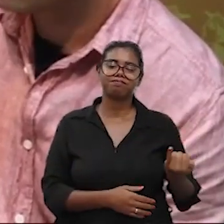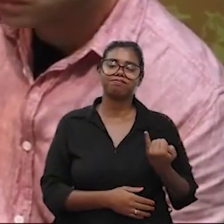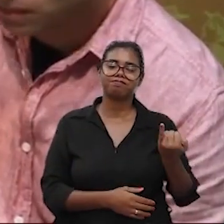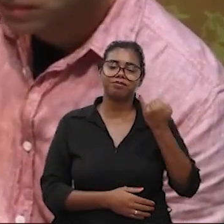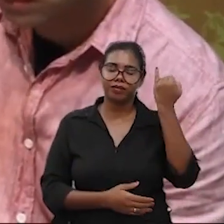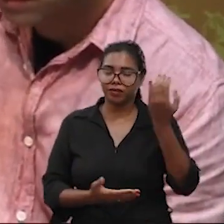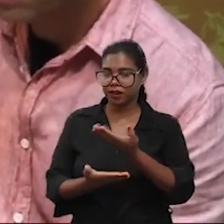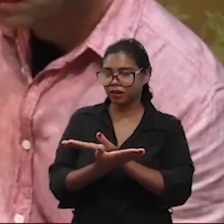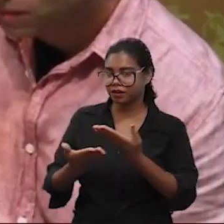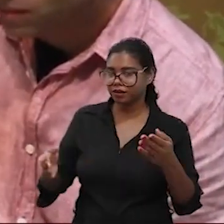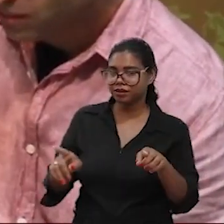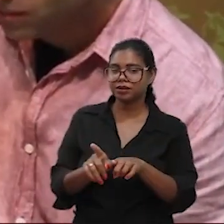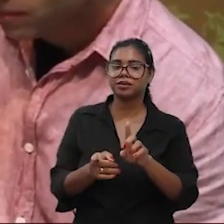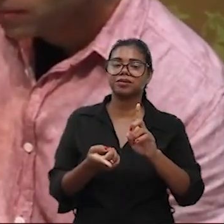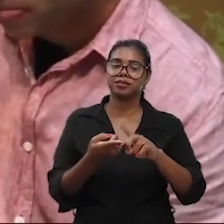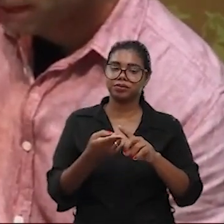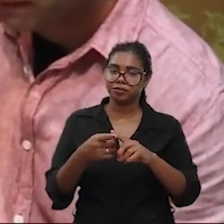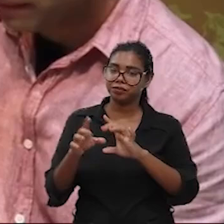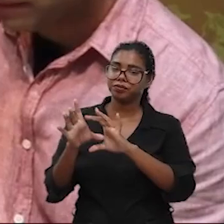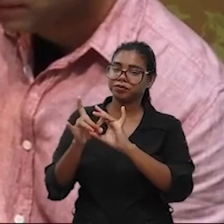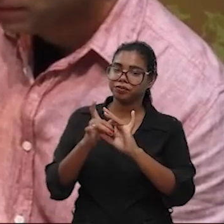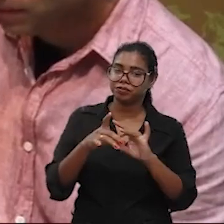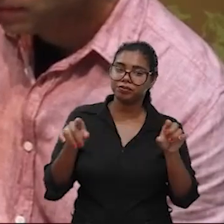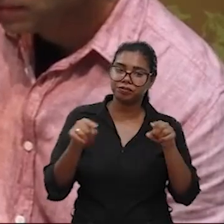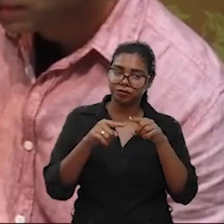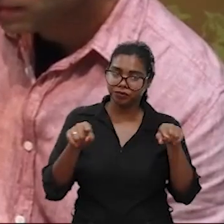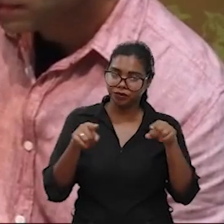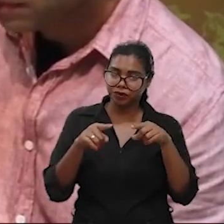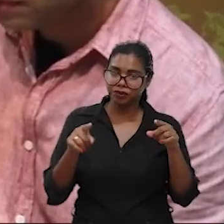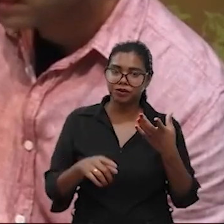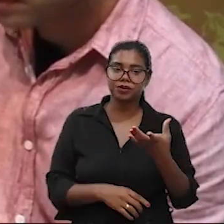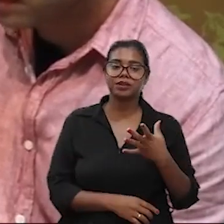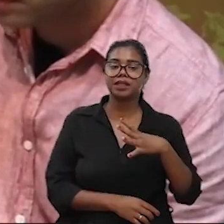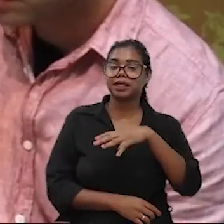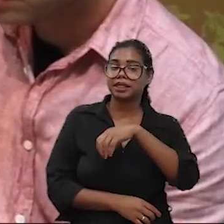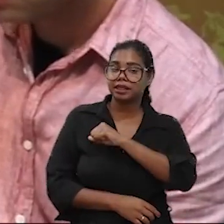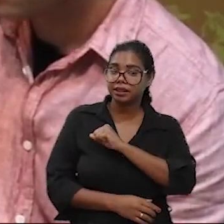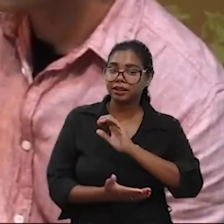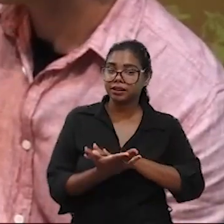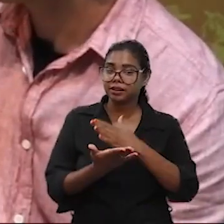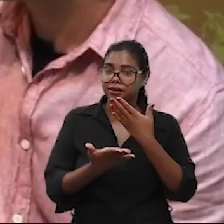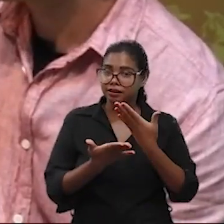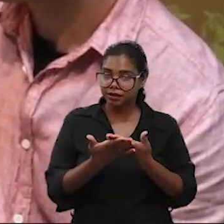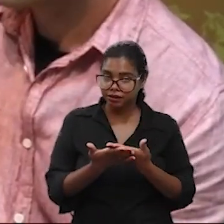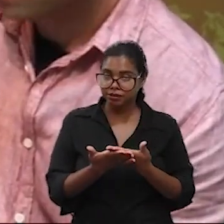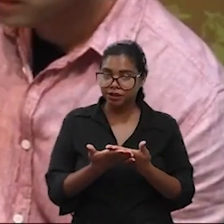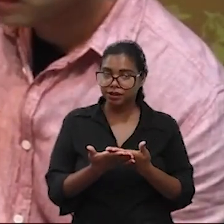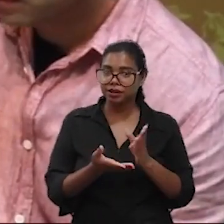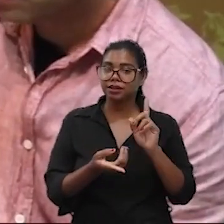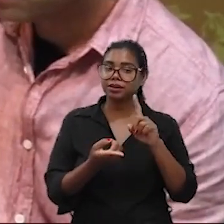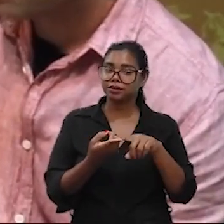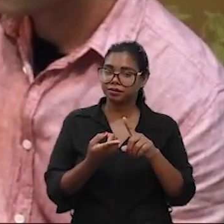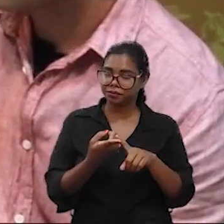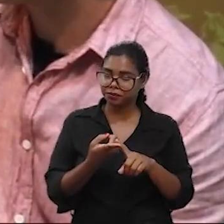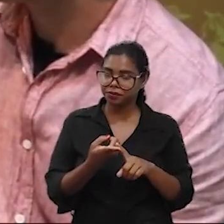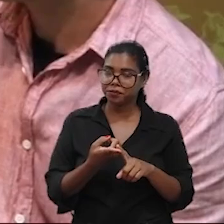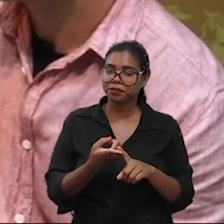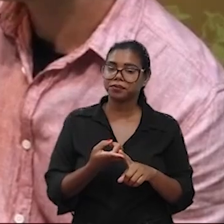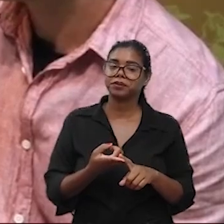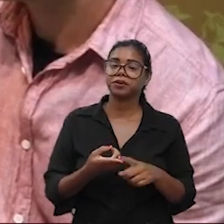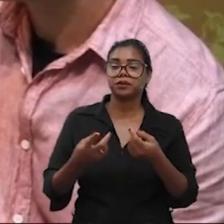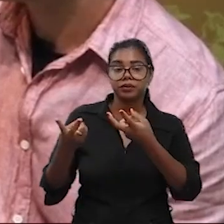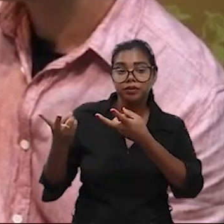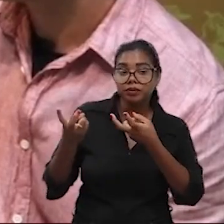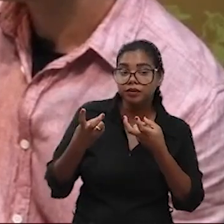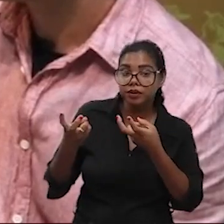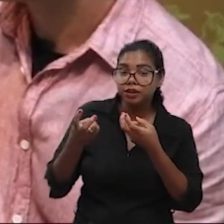que quer entrar nesse contexto de música, né, que quer atuar, que quer interpretar também, então se liga nessas